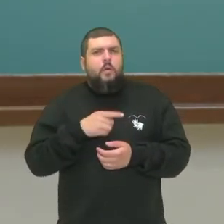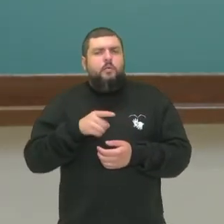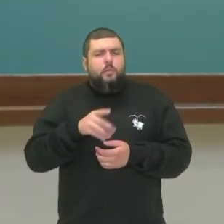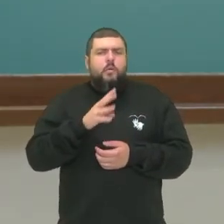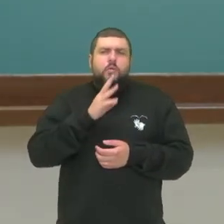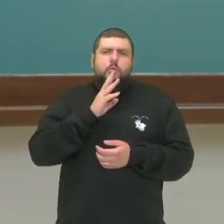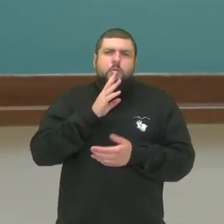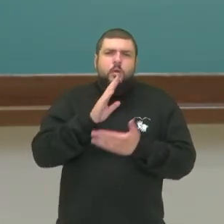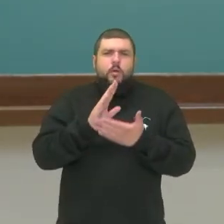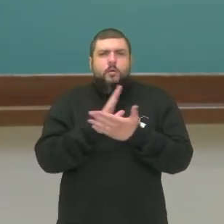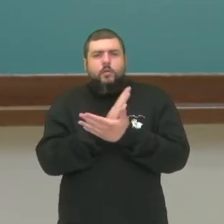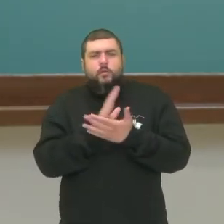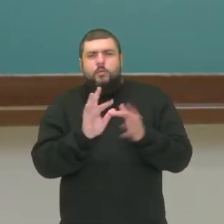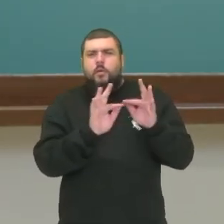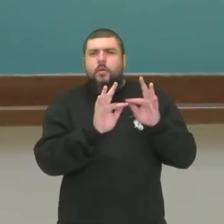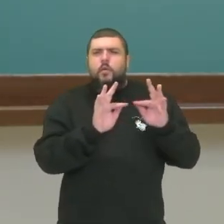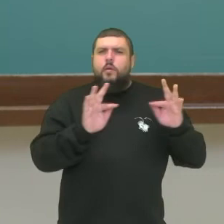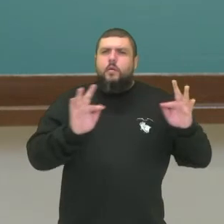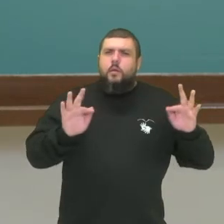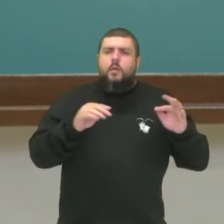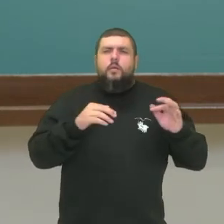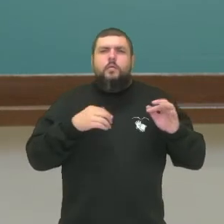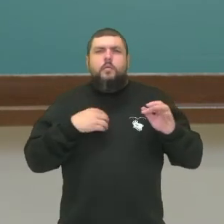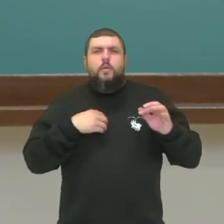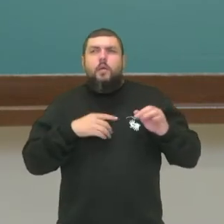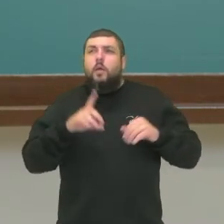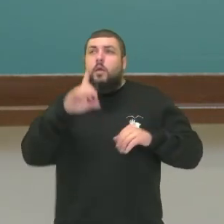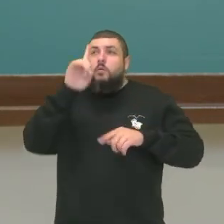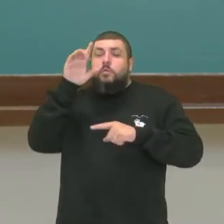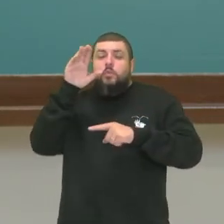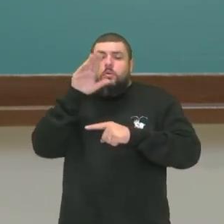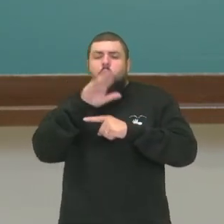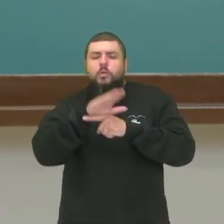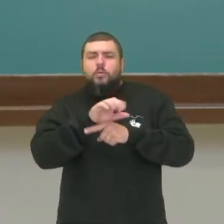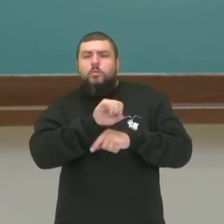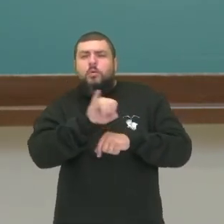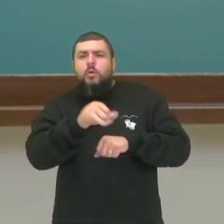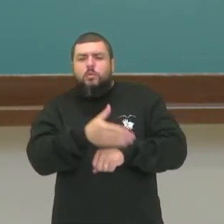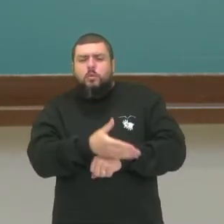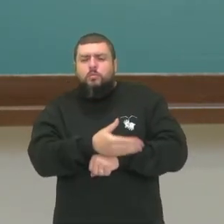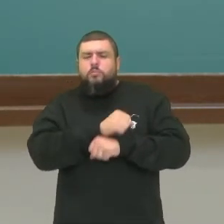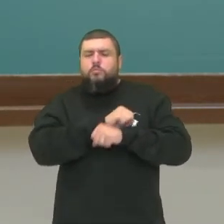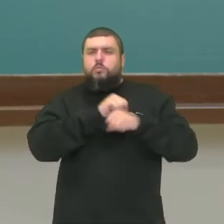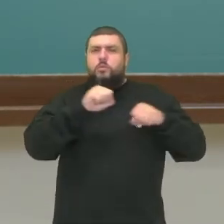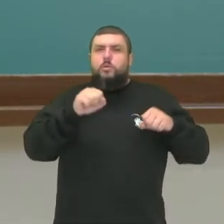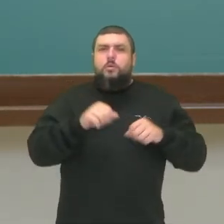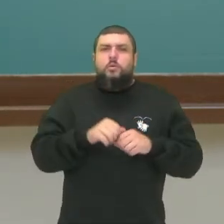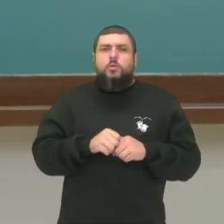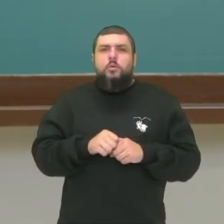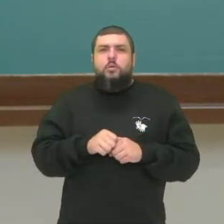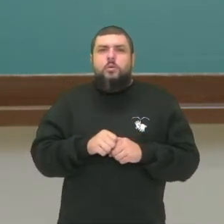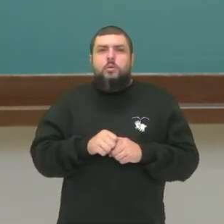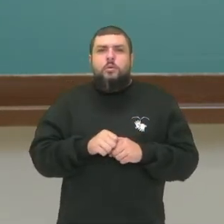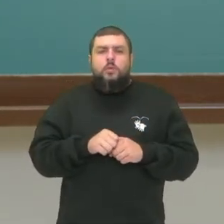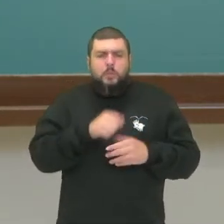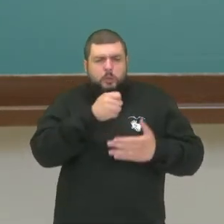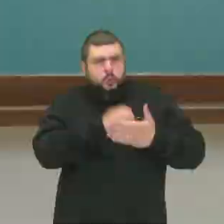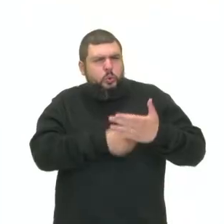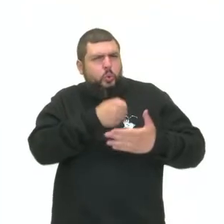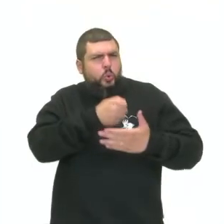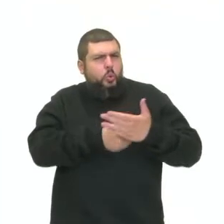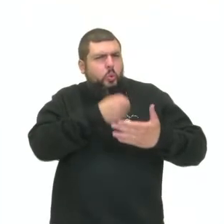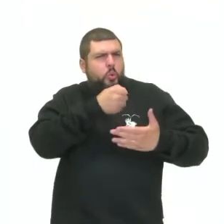né? Deus ajuda quem cedo madruga, né? Não está morto quem peleia, dentre outros. Então aqui eu tenho, ó, que